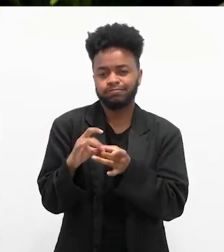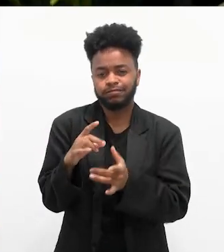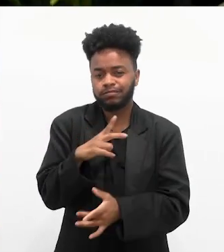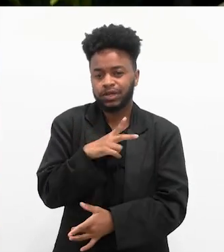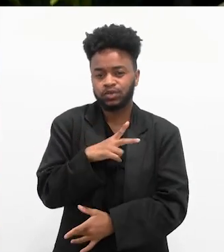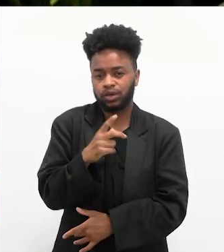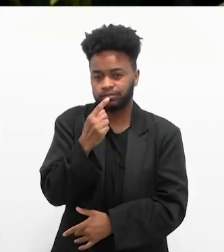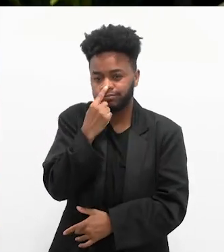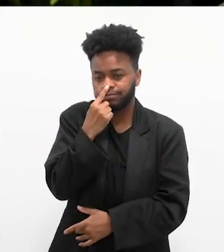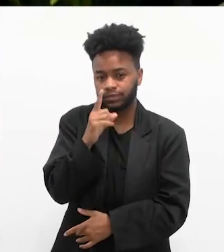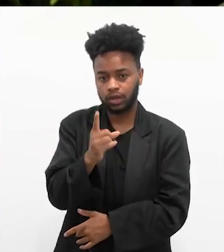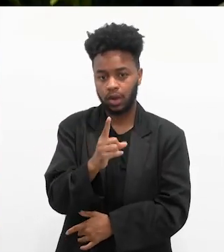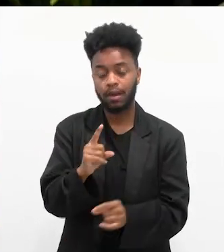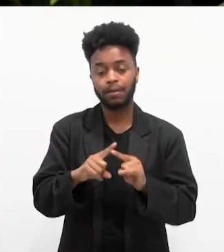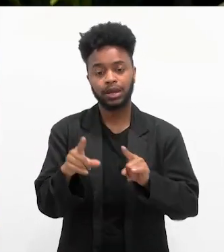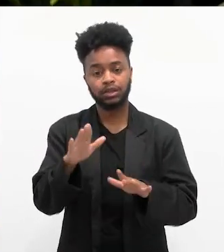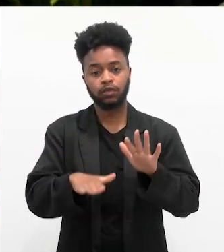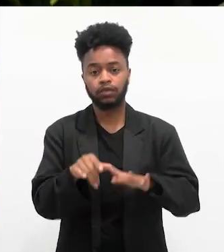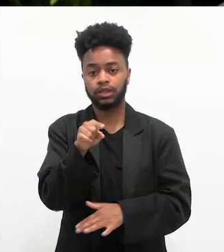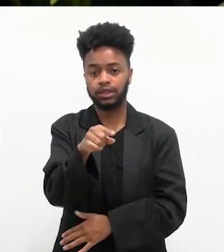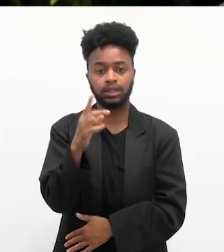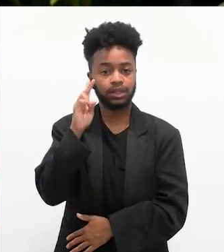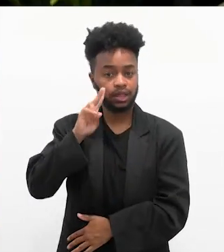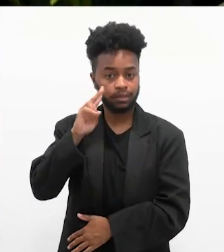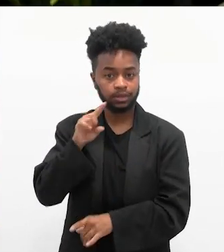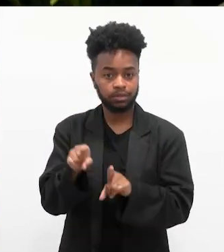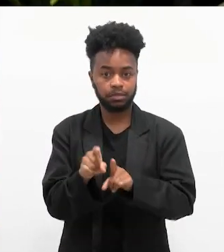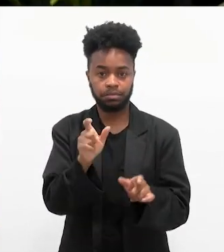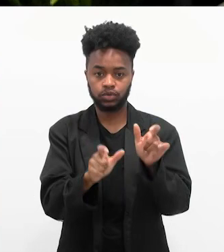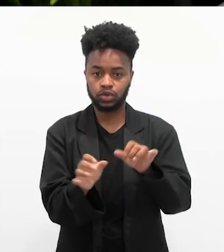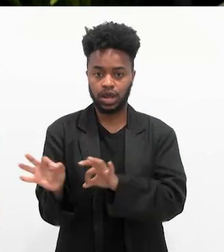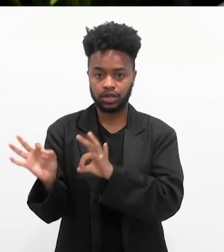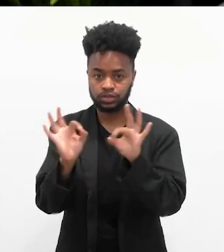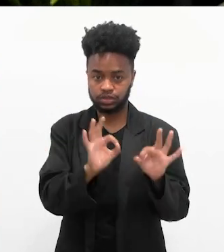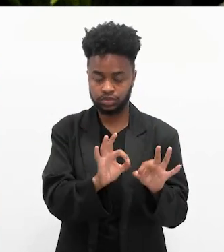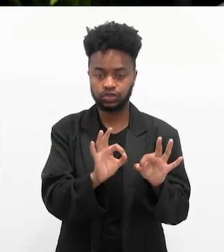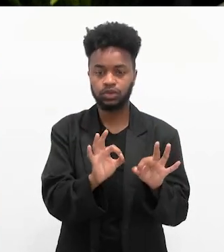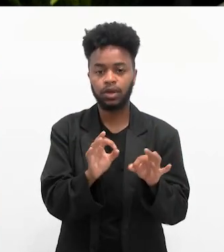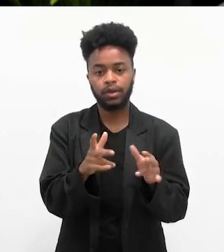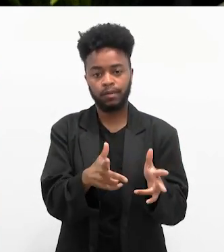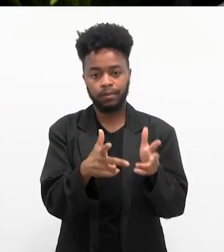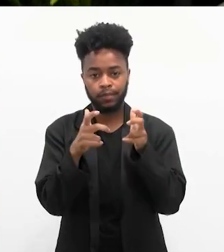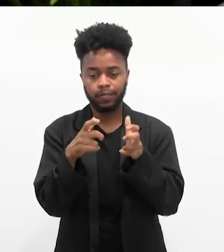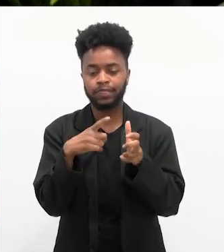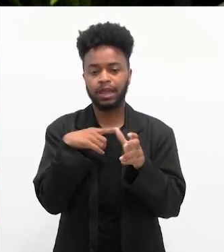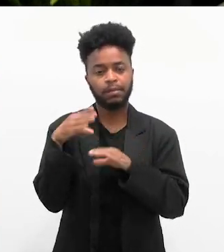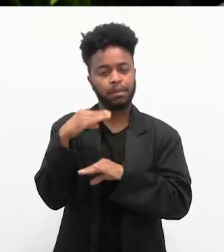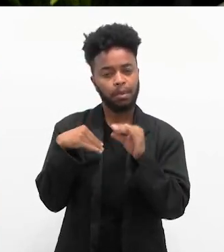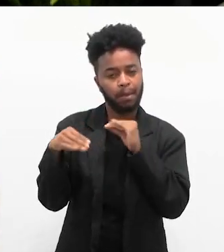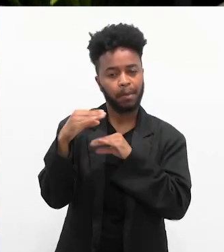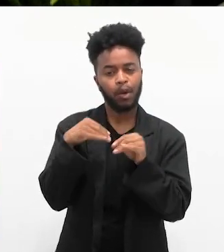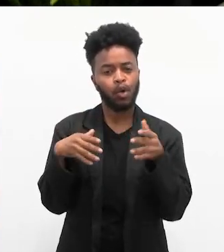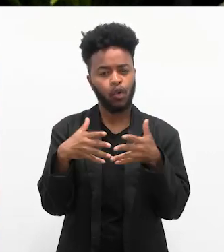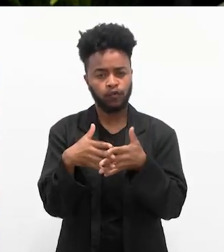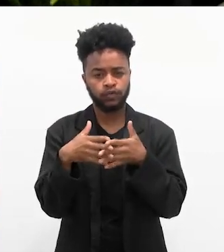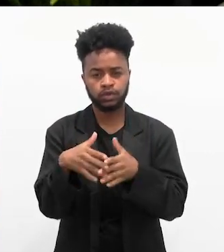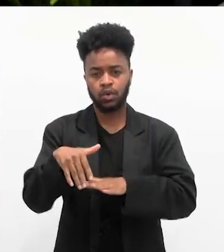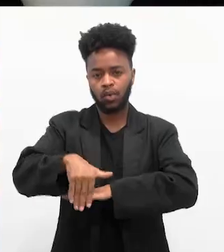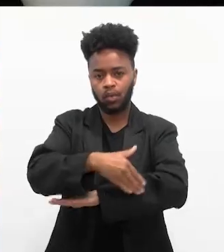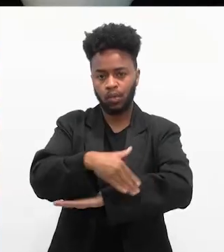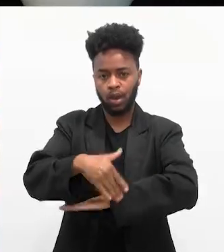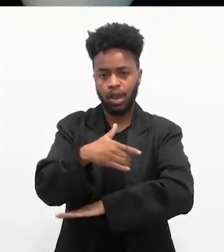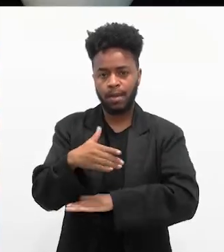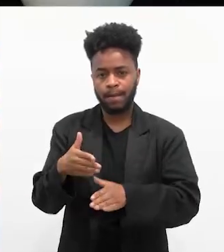contato pessoal direto com ele, mas você deve se recordar, e aqueles que nos acompanham também, que houve ali um burburinho,